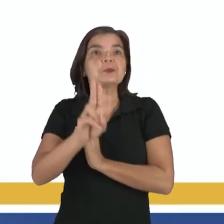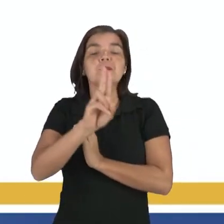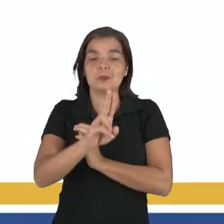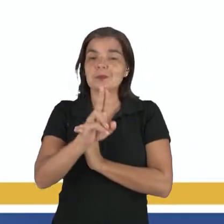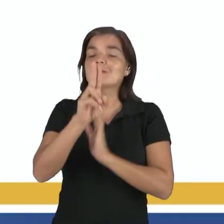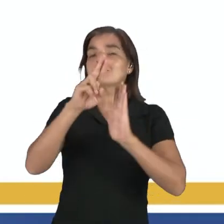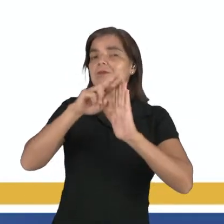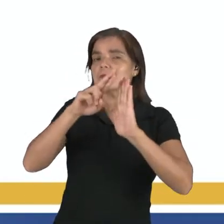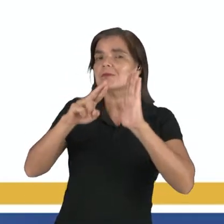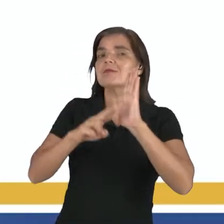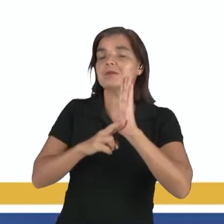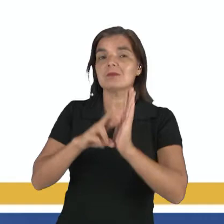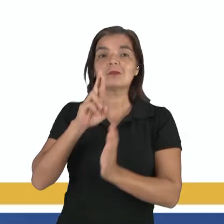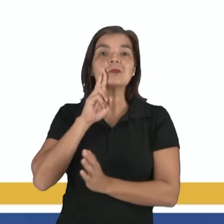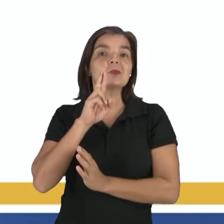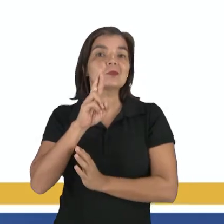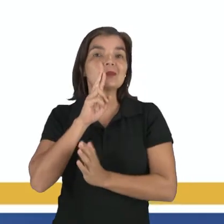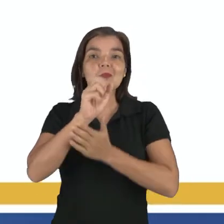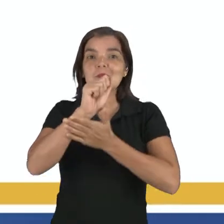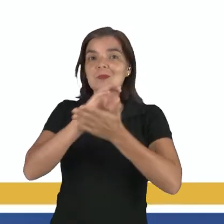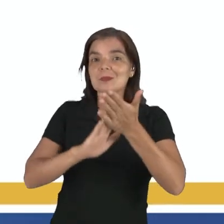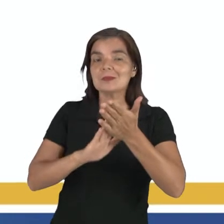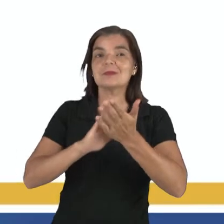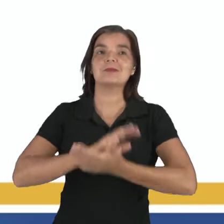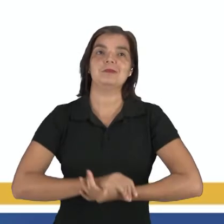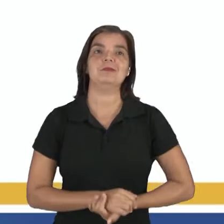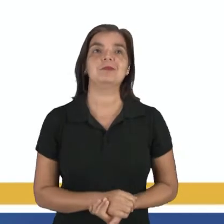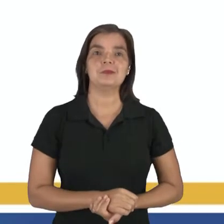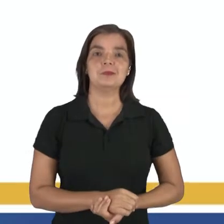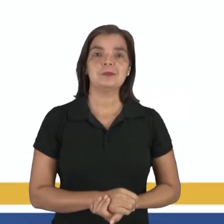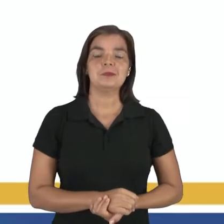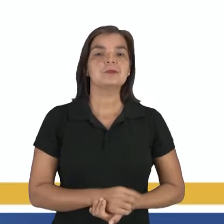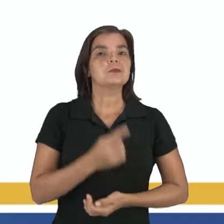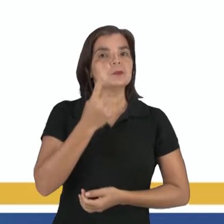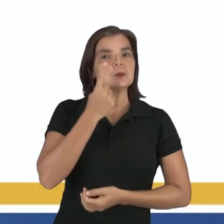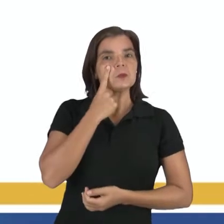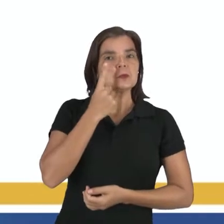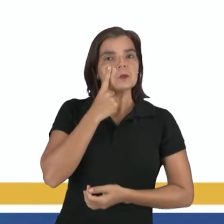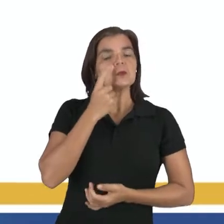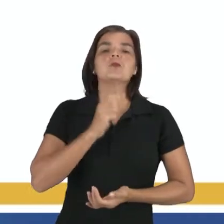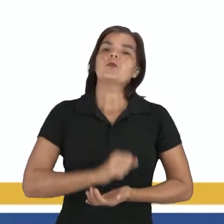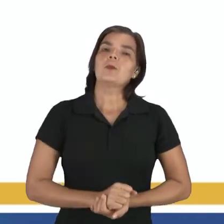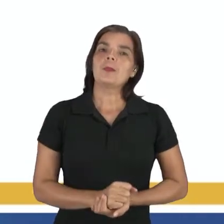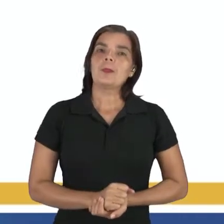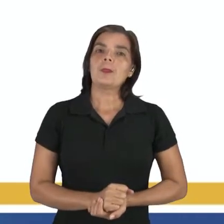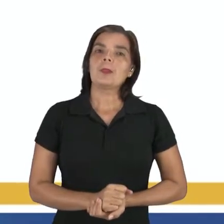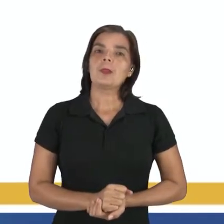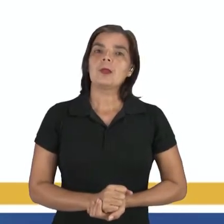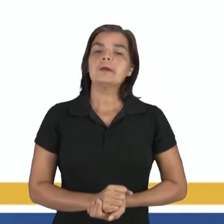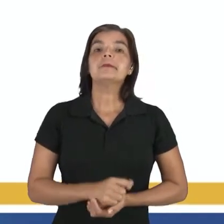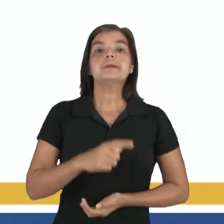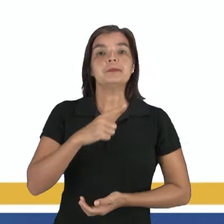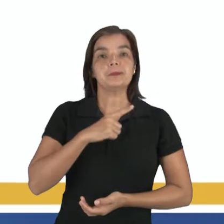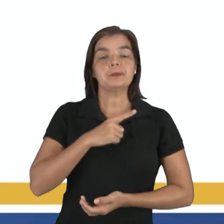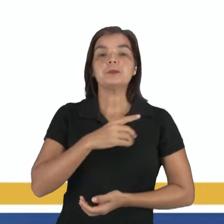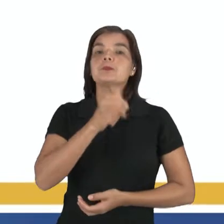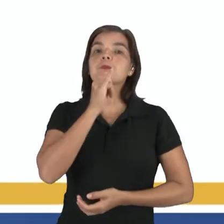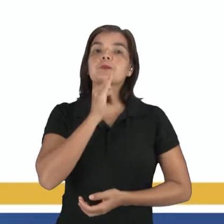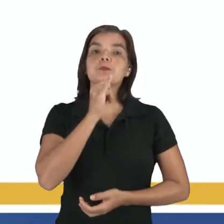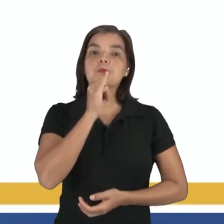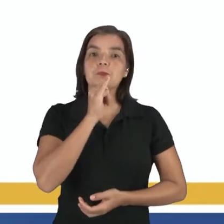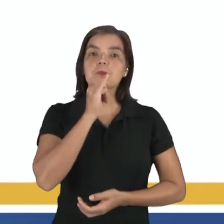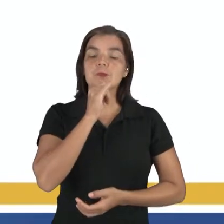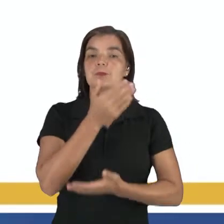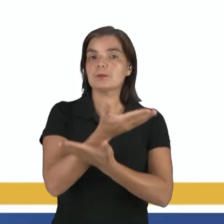regra de três Resolva o seguinte problema bom então Olha só pessoal eu botei um